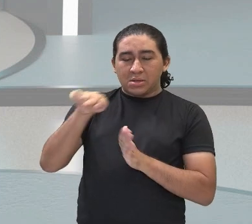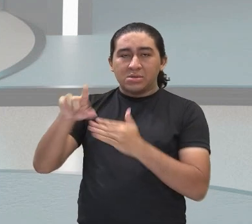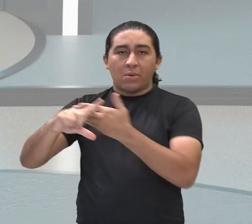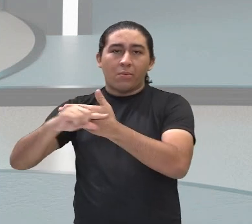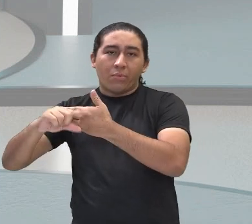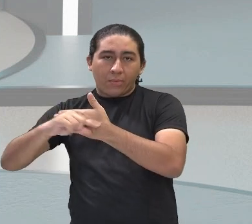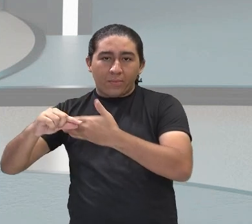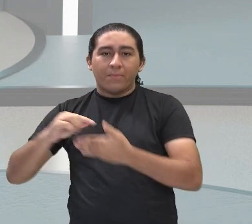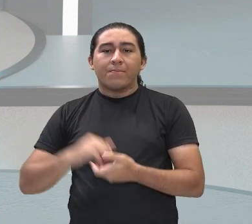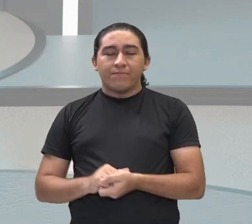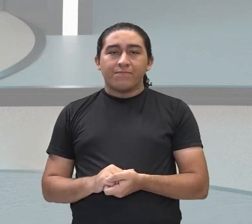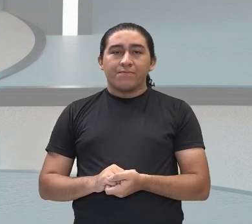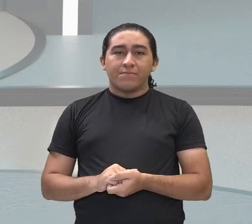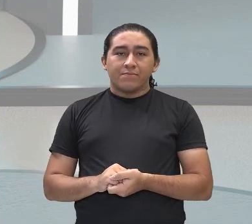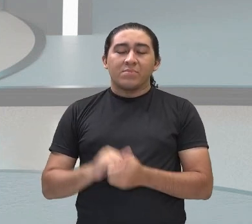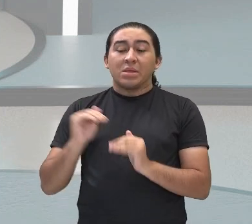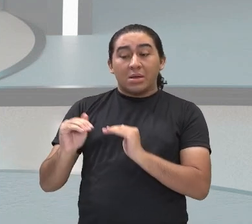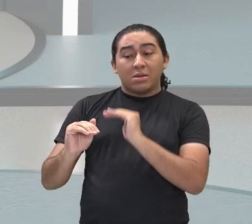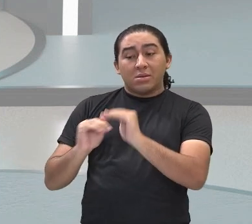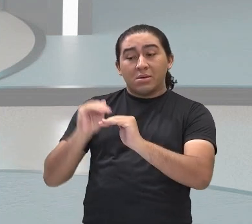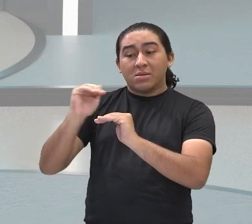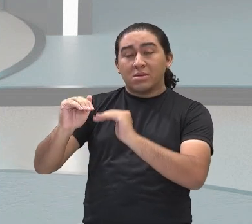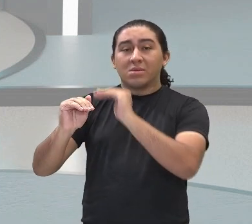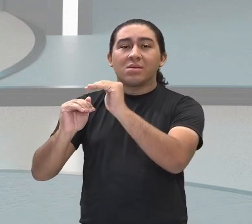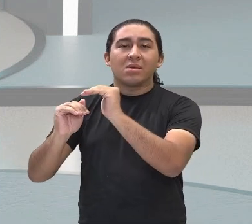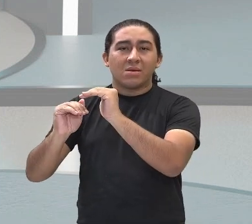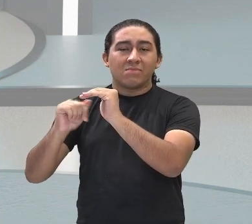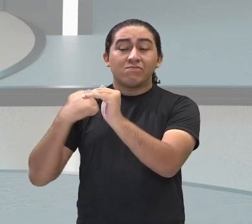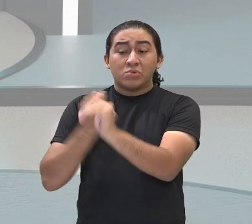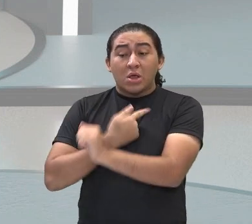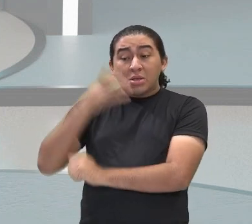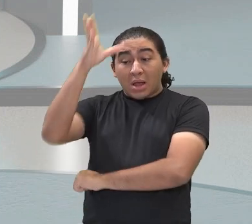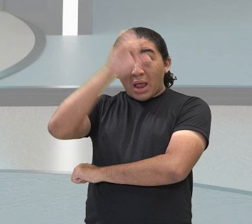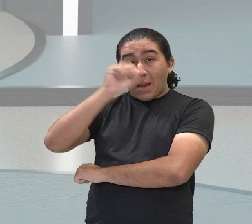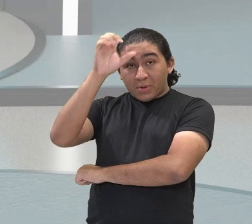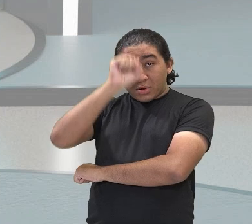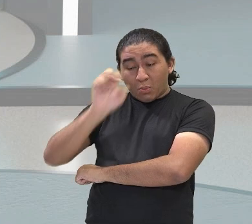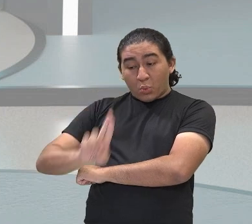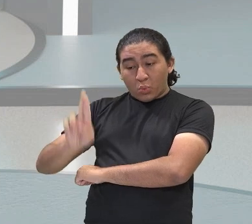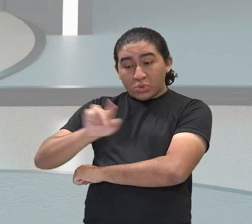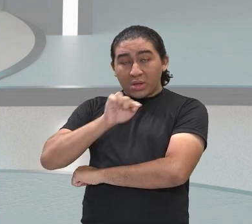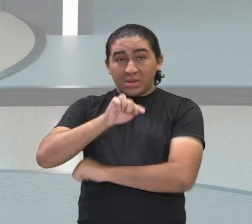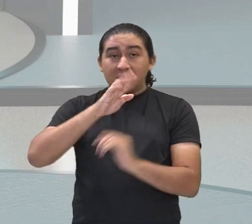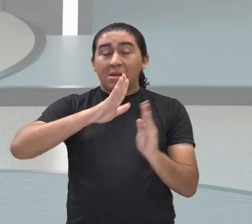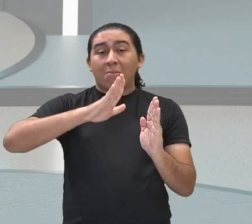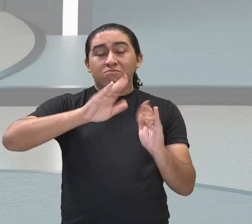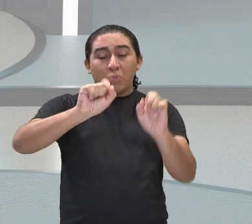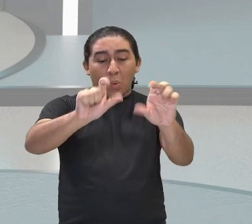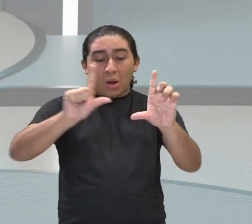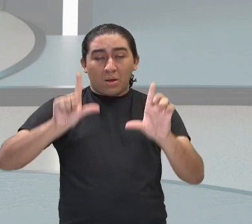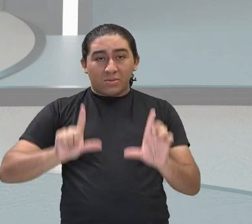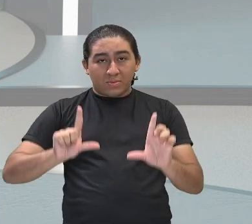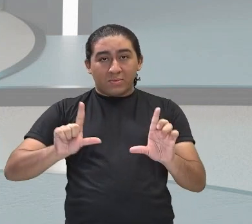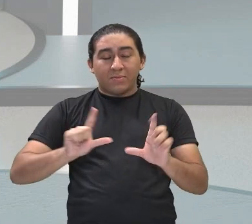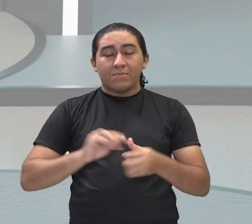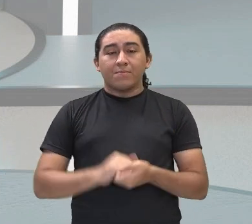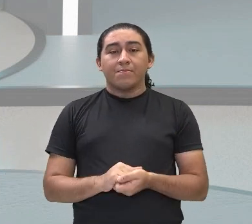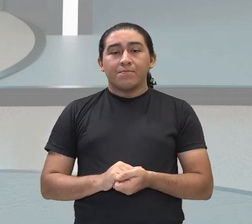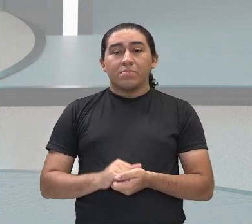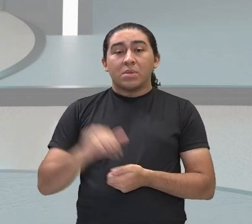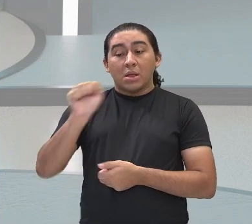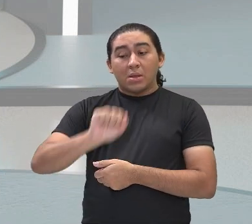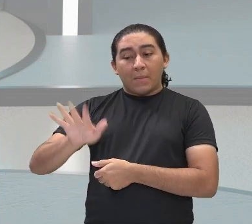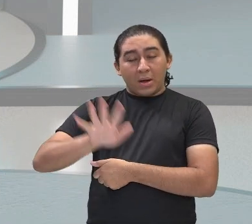gente foi trazendo todo o ensinamento. Tanto que essa obra de Leonardo da Vinci, ele